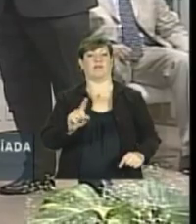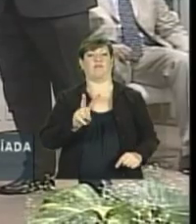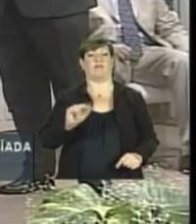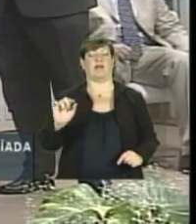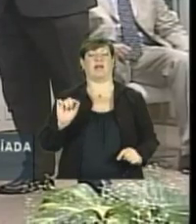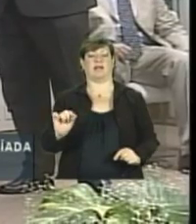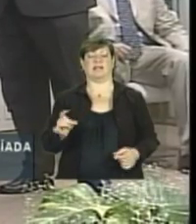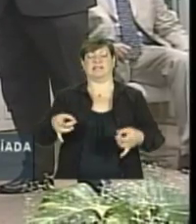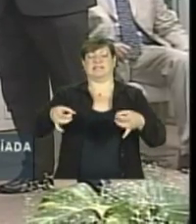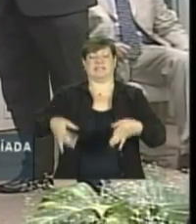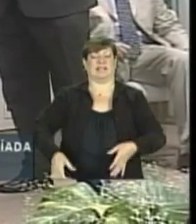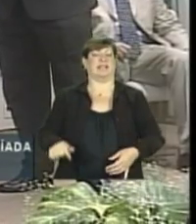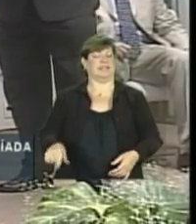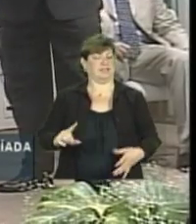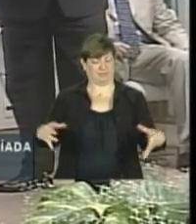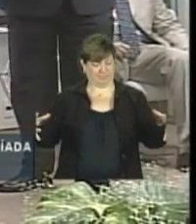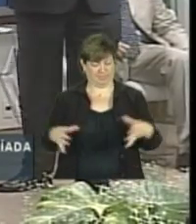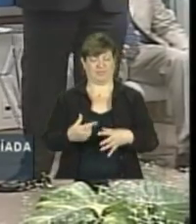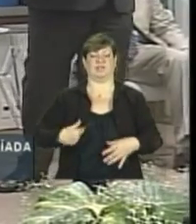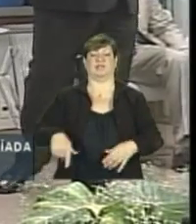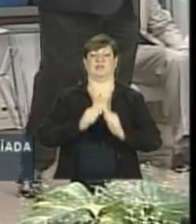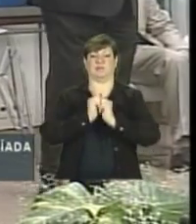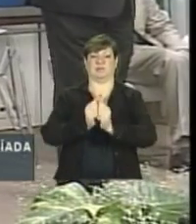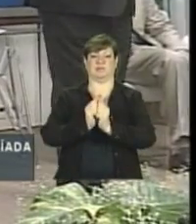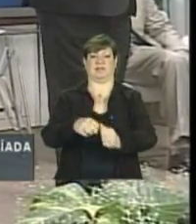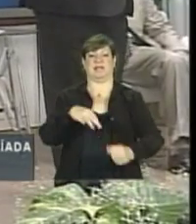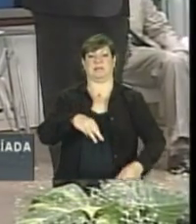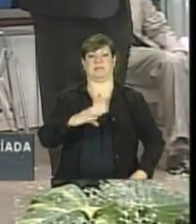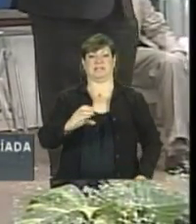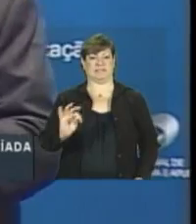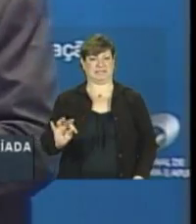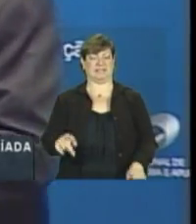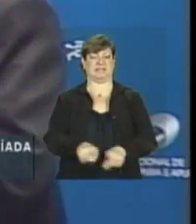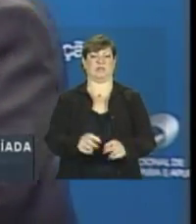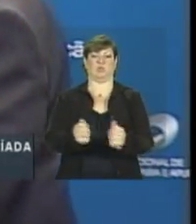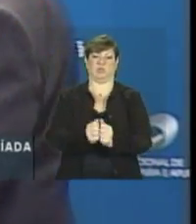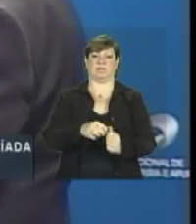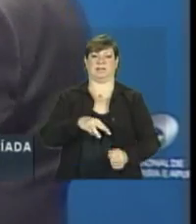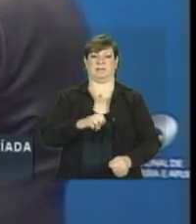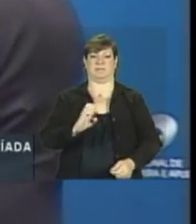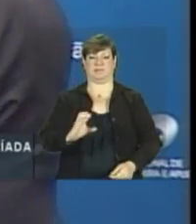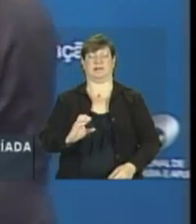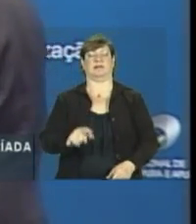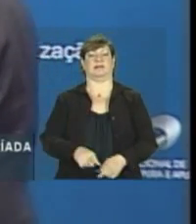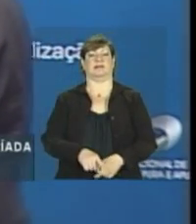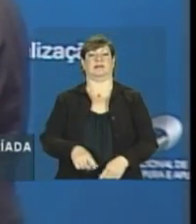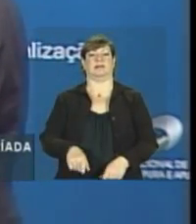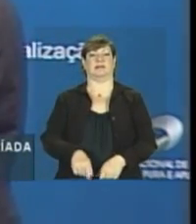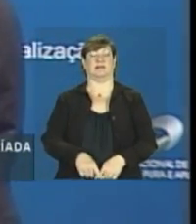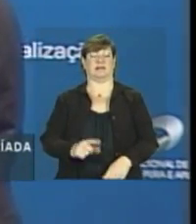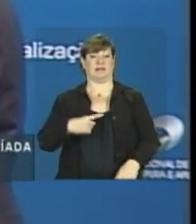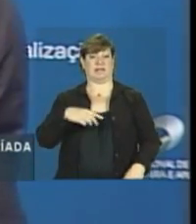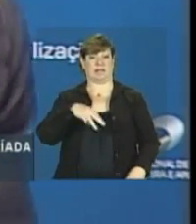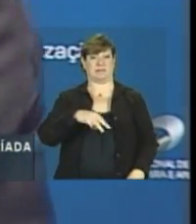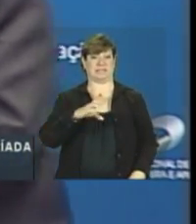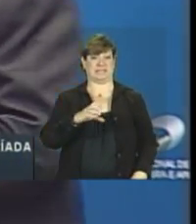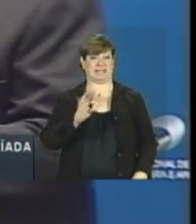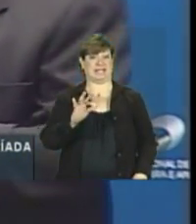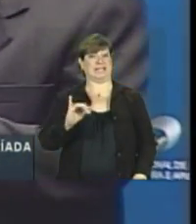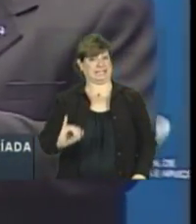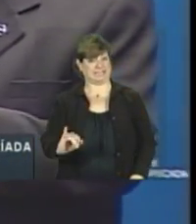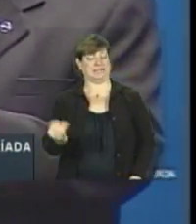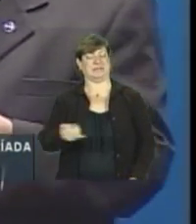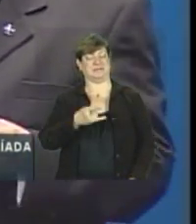sair dessa gangue aqui do MCT. MCTI, aliás, que você transformou muito